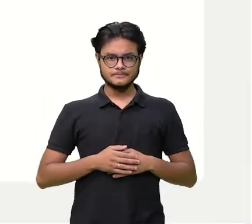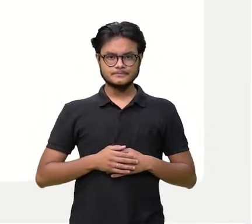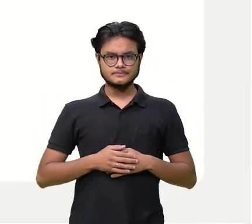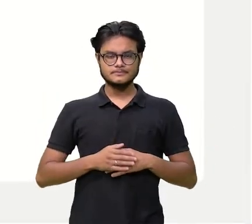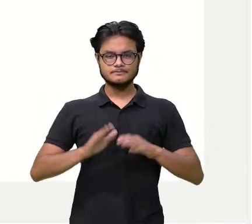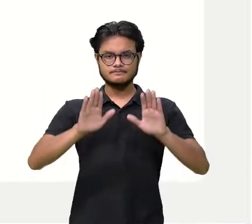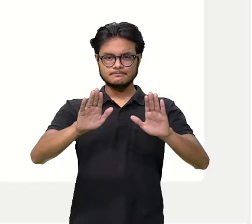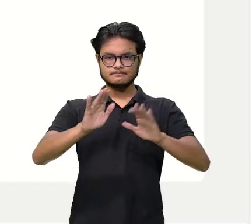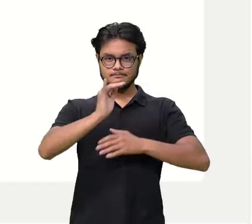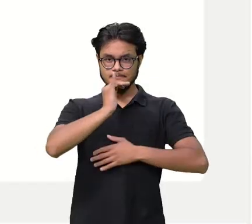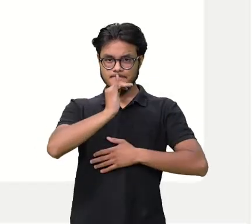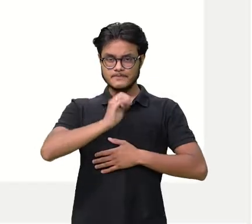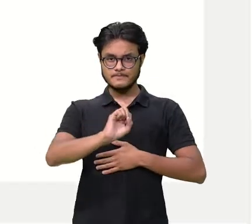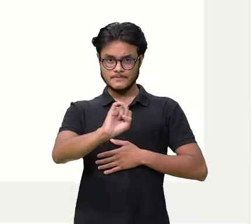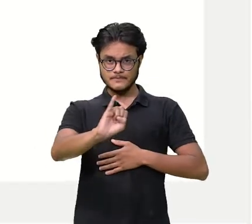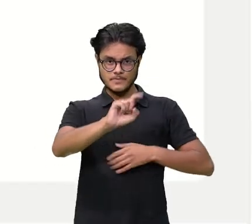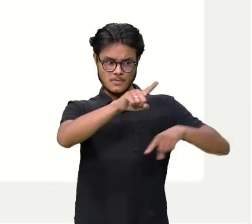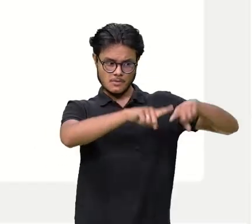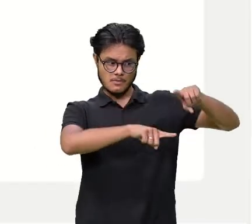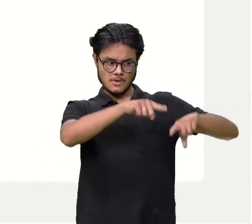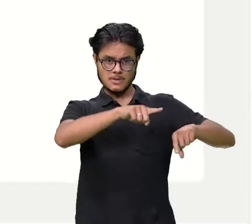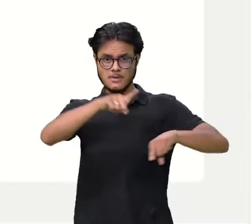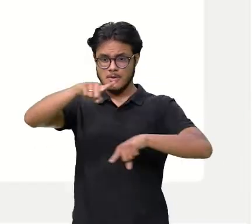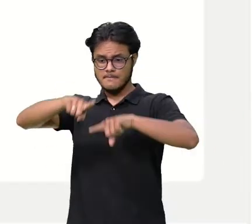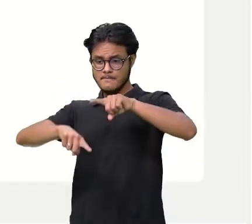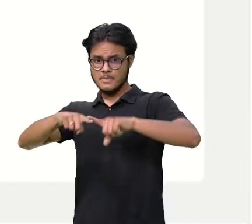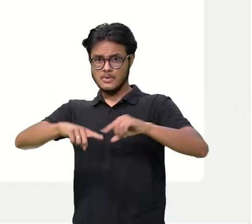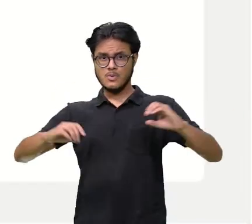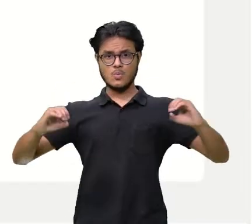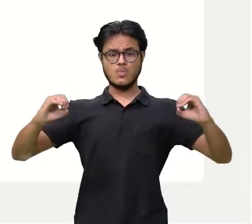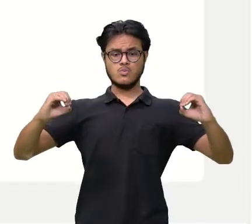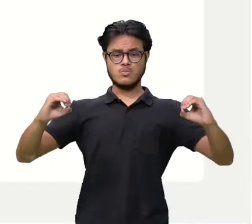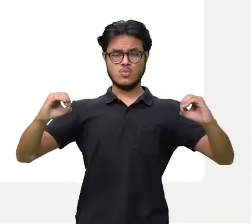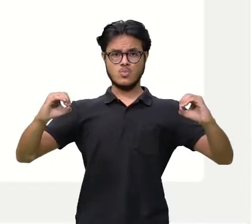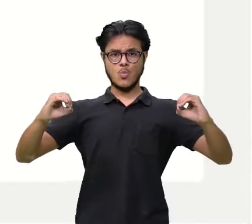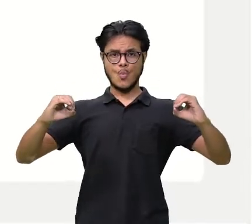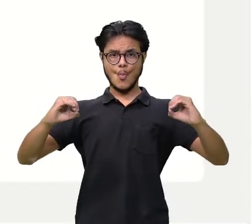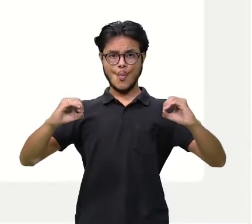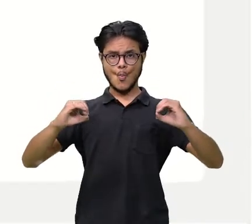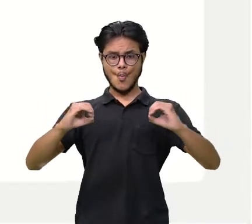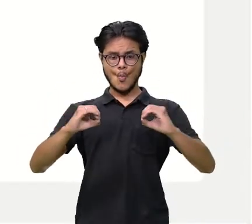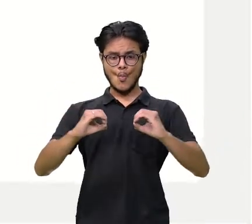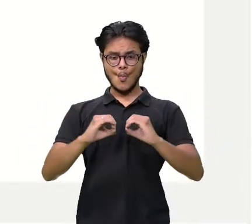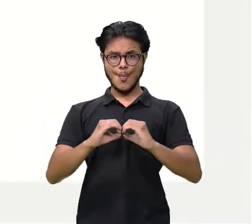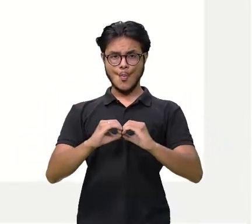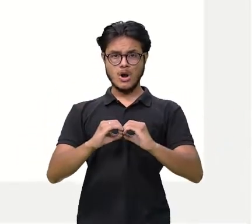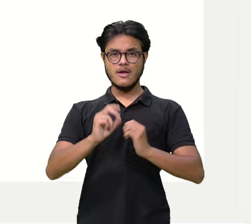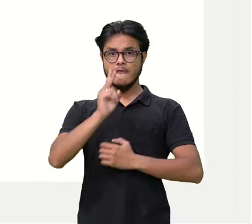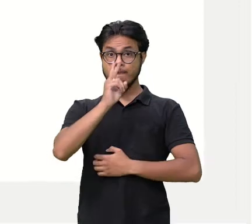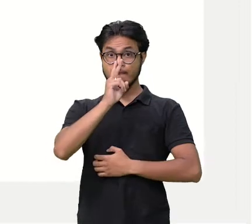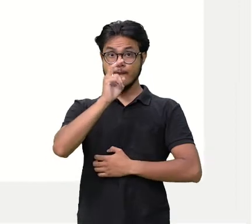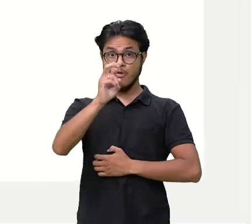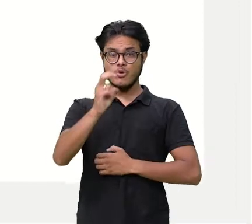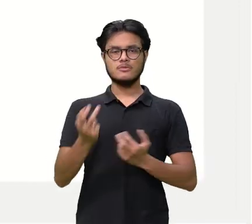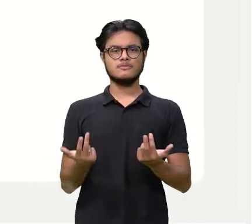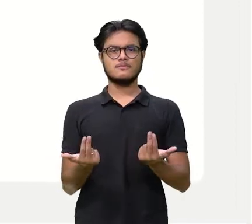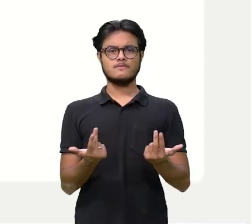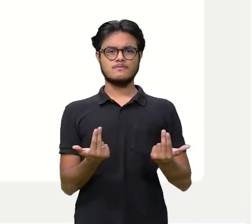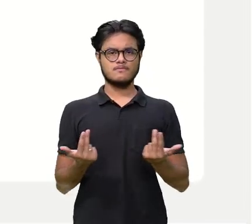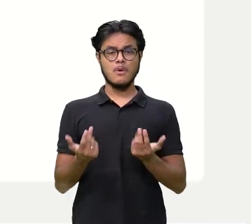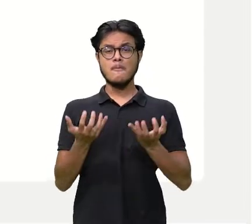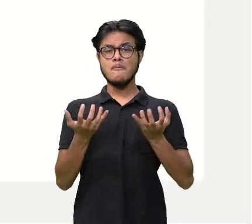que dois corpos se atraem mutuamente com força que é proporcional ao produto de suas massas